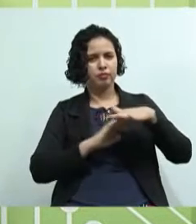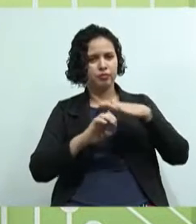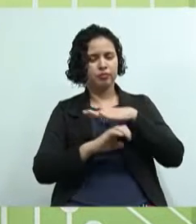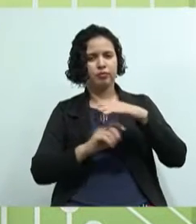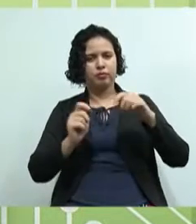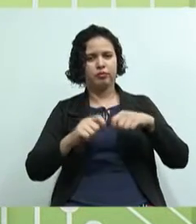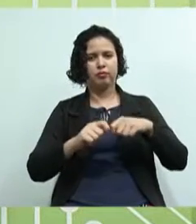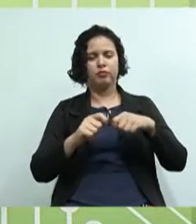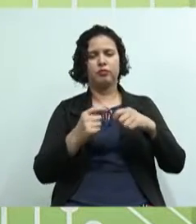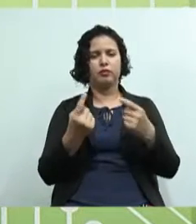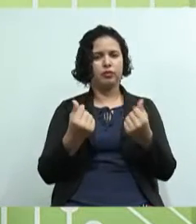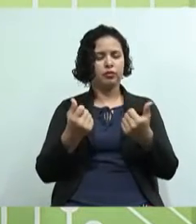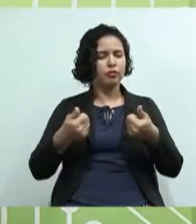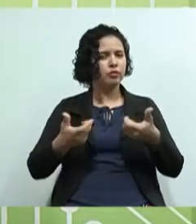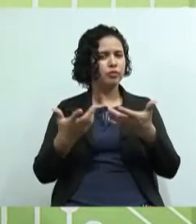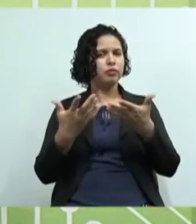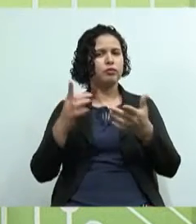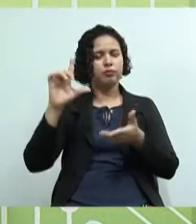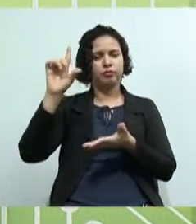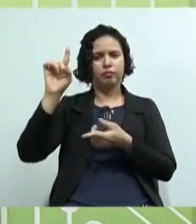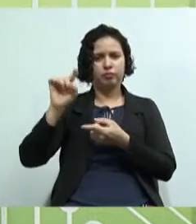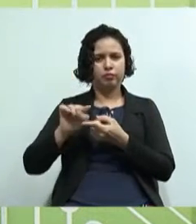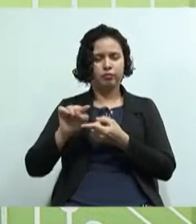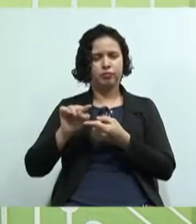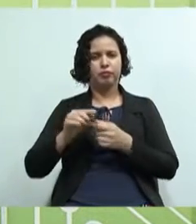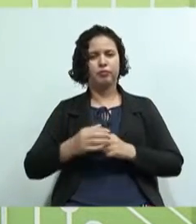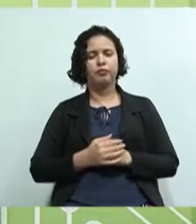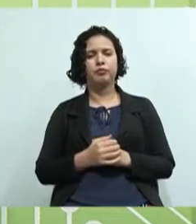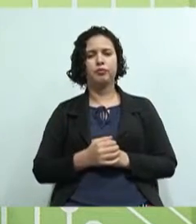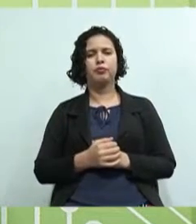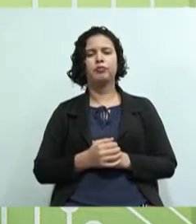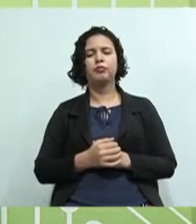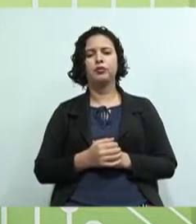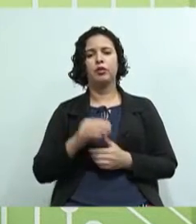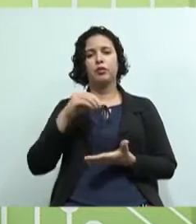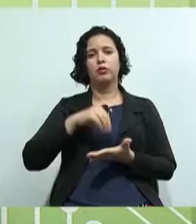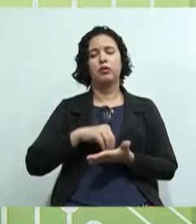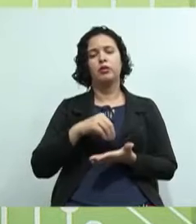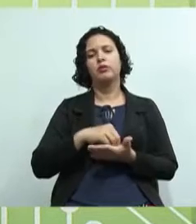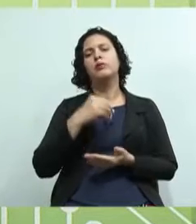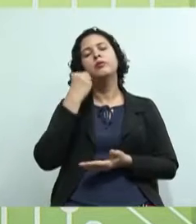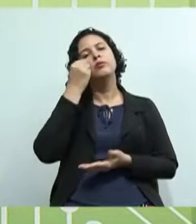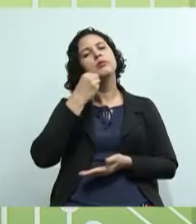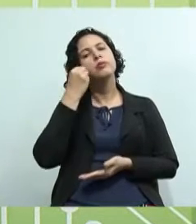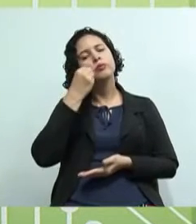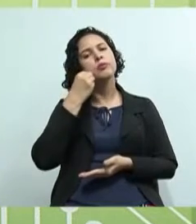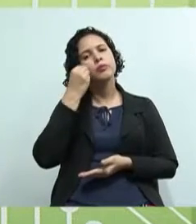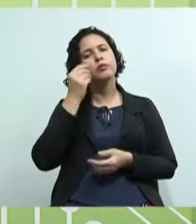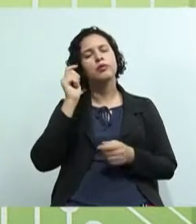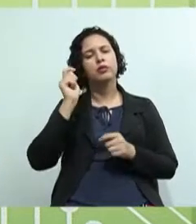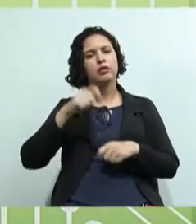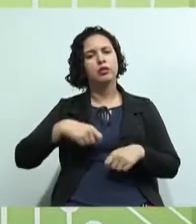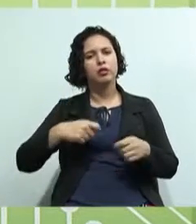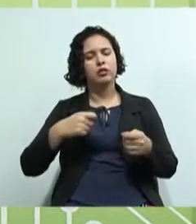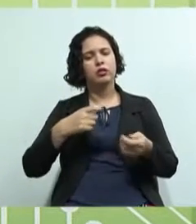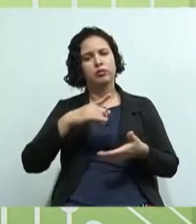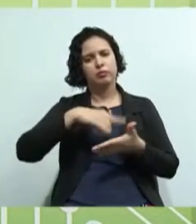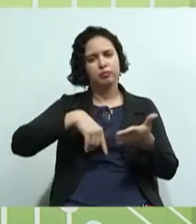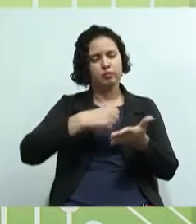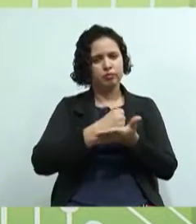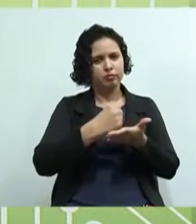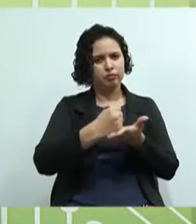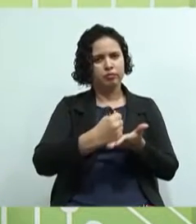de baixar o custo, tá? Falta de experiência. Quem é que detém esse poder? Eu posso contratar pessoas